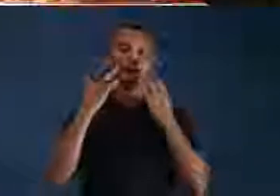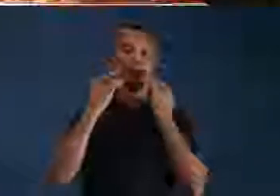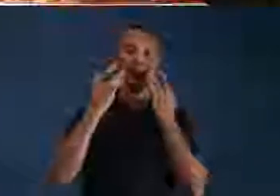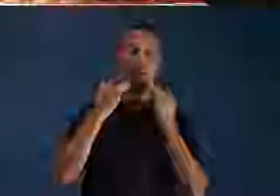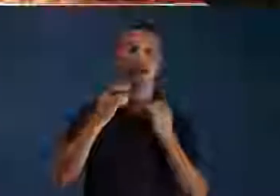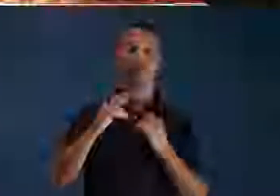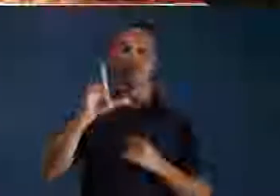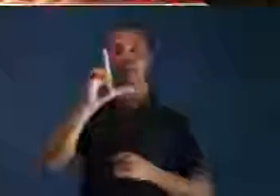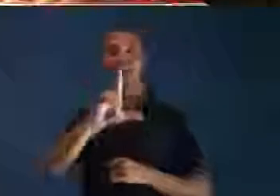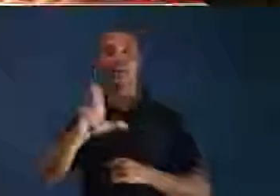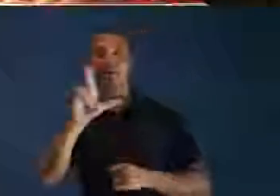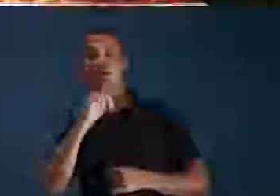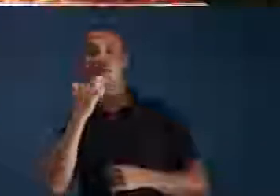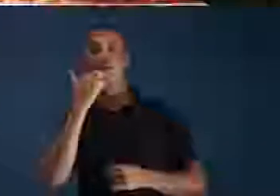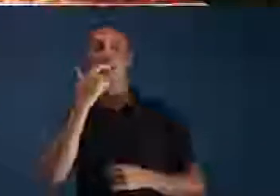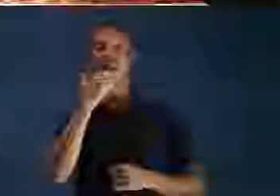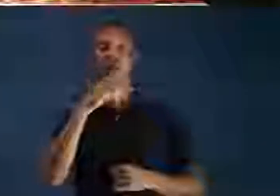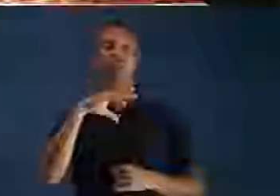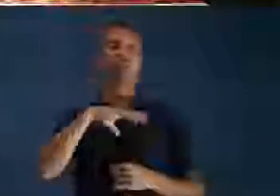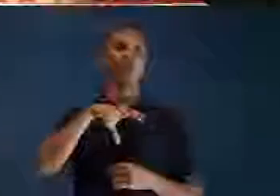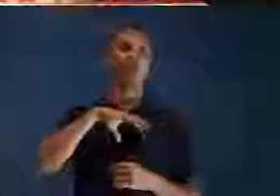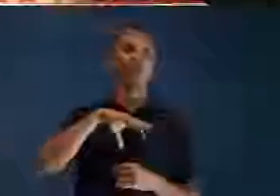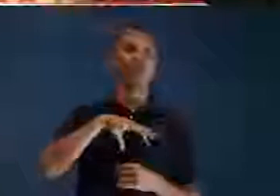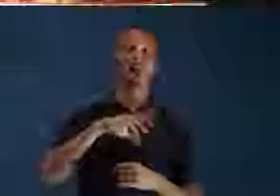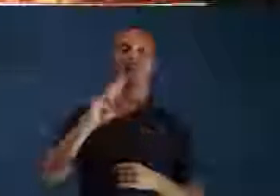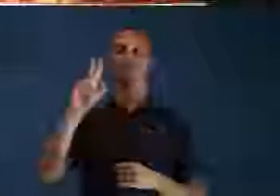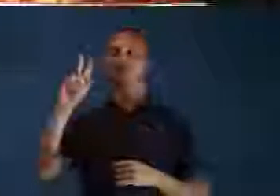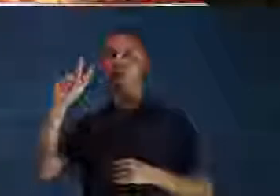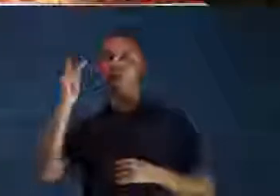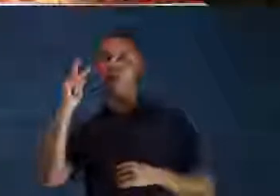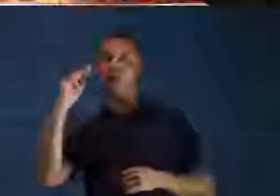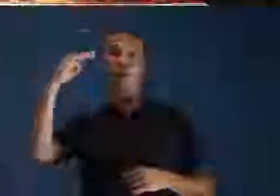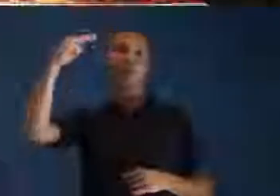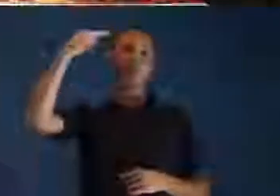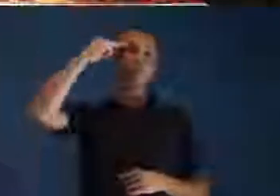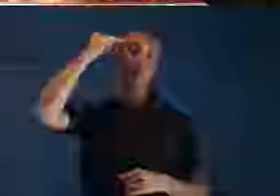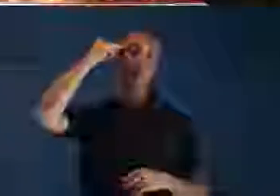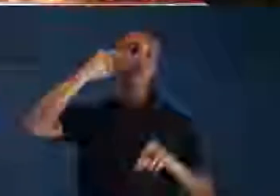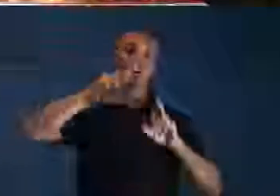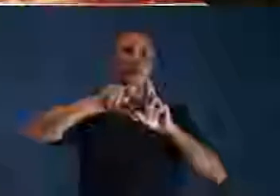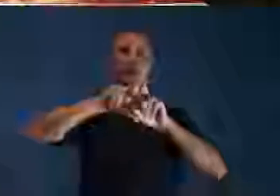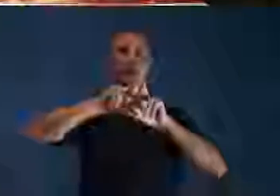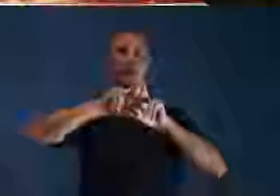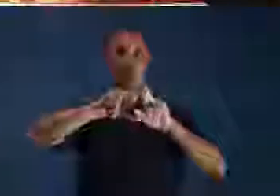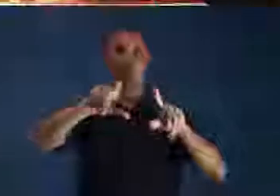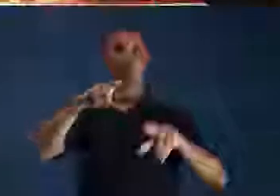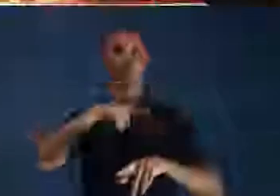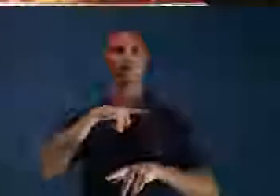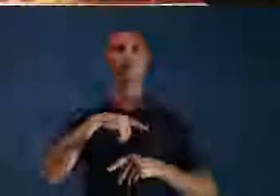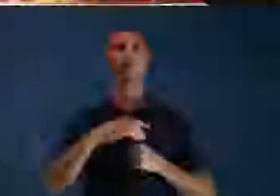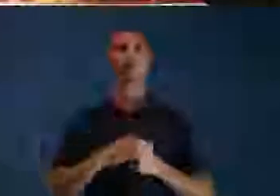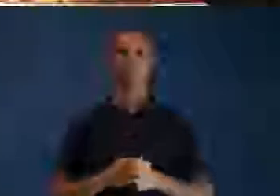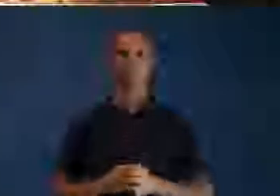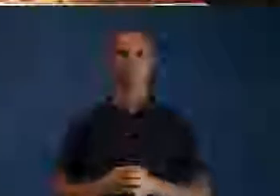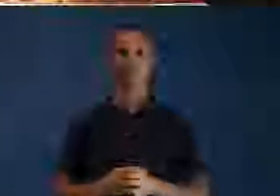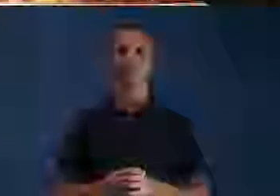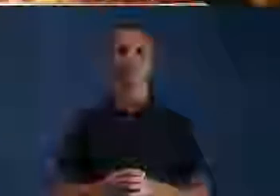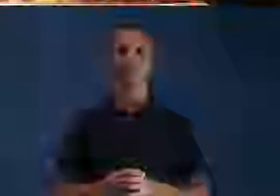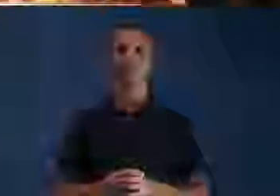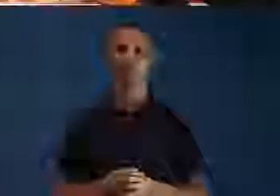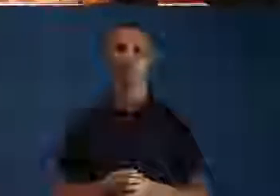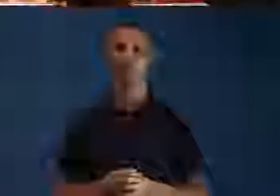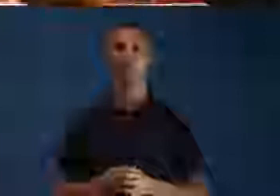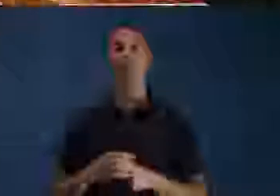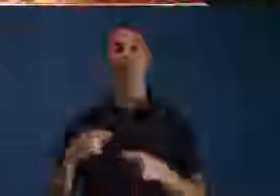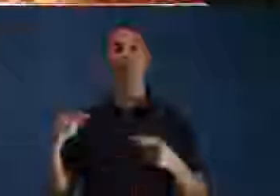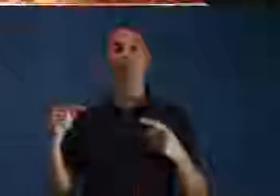literatura, a língua portuguesa, a história, a memória, e que resiste contra a barbárie a favor sempre da civilização. E a civilização